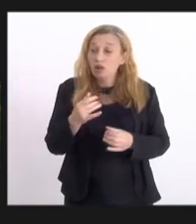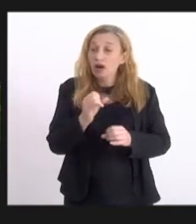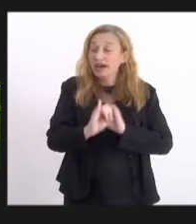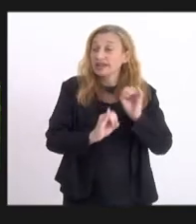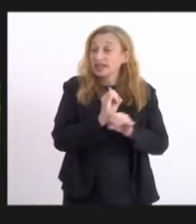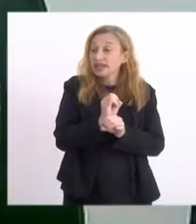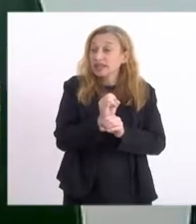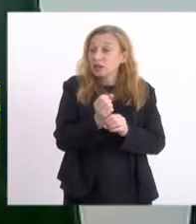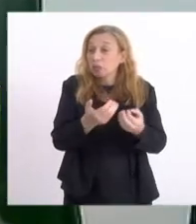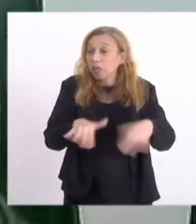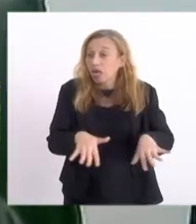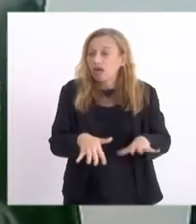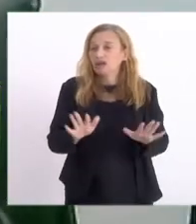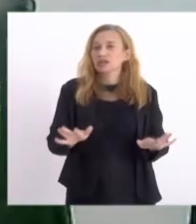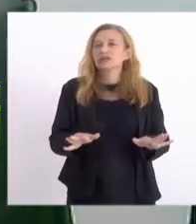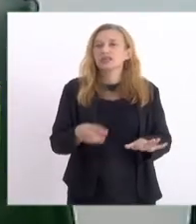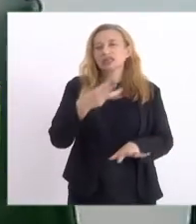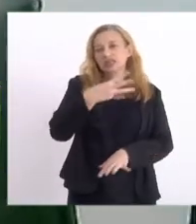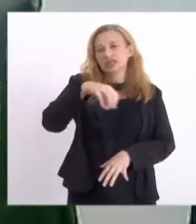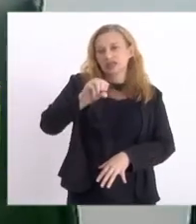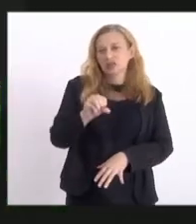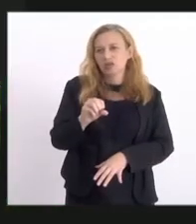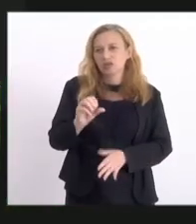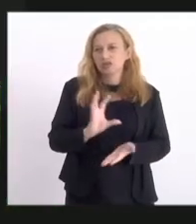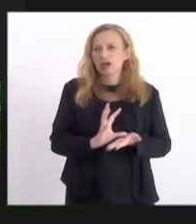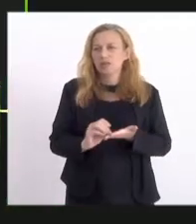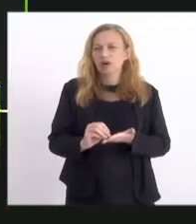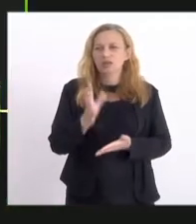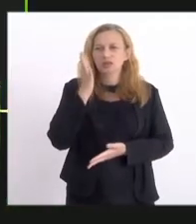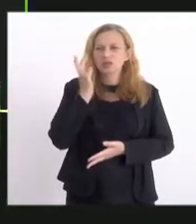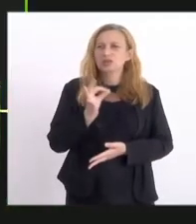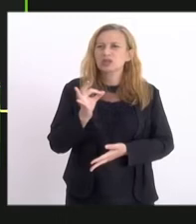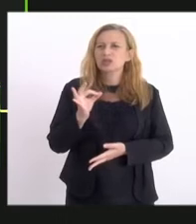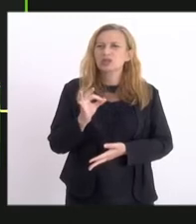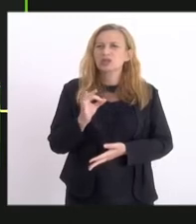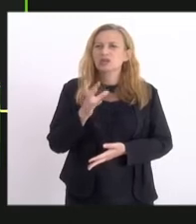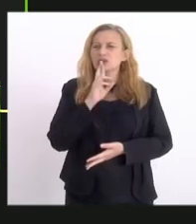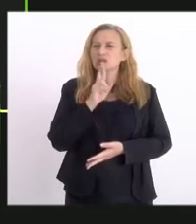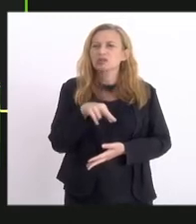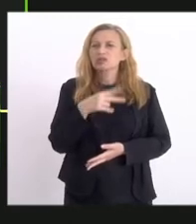sistema. O 39 da pauta. Eu não sei nem qual foi o seu parecer.